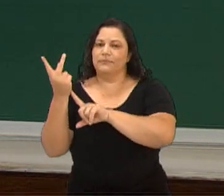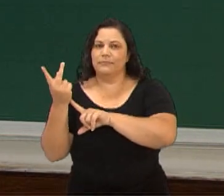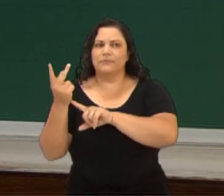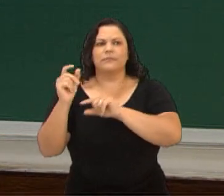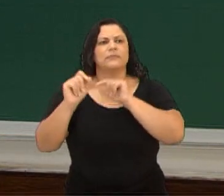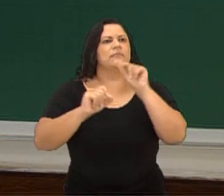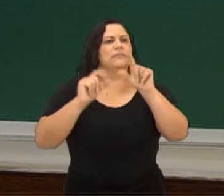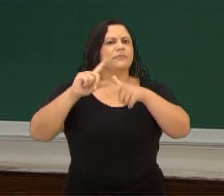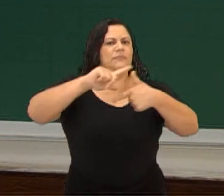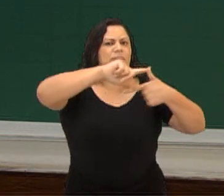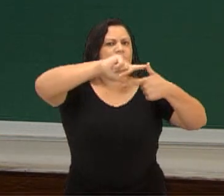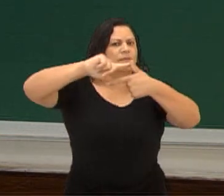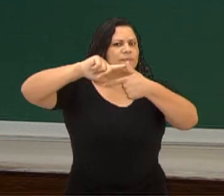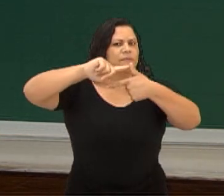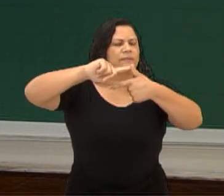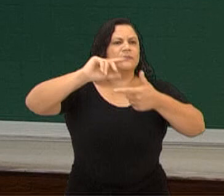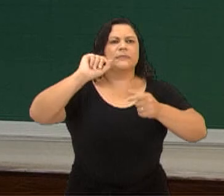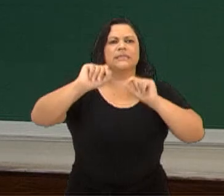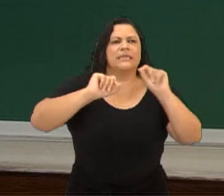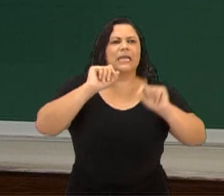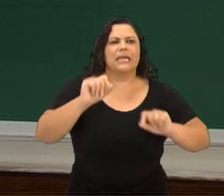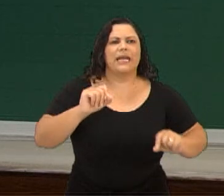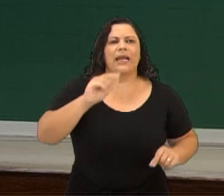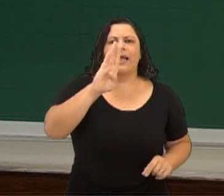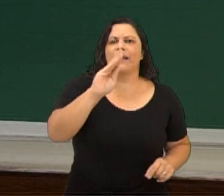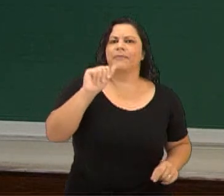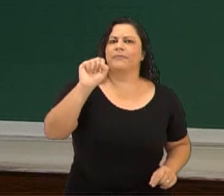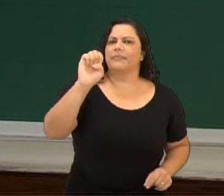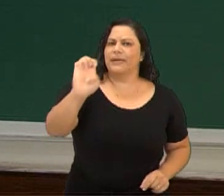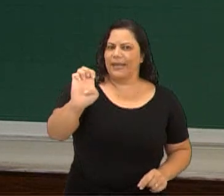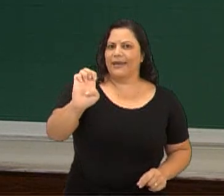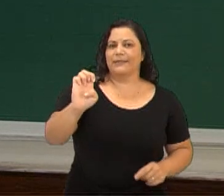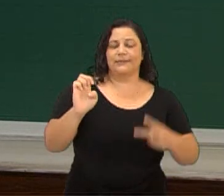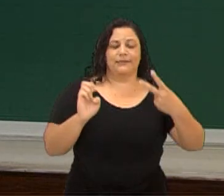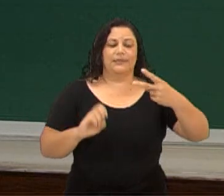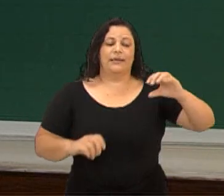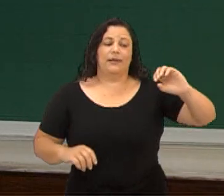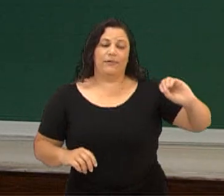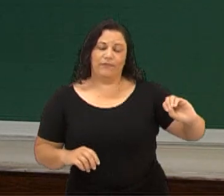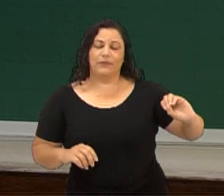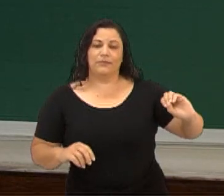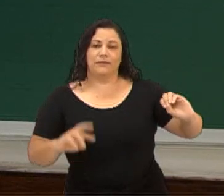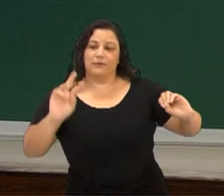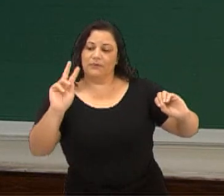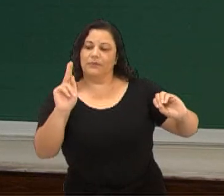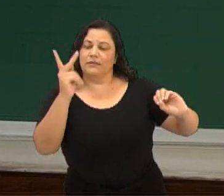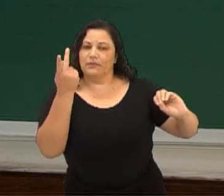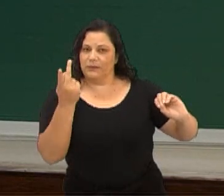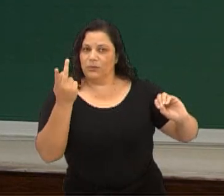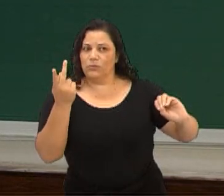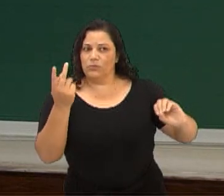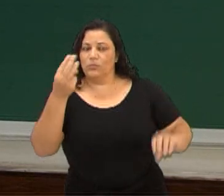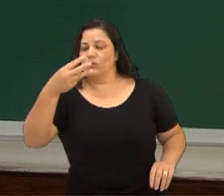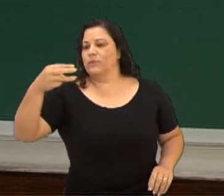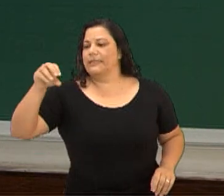quem é a nossa base? Olhem, a base mede 20 e a nossa altura